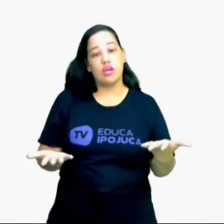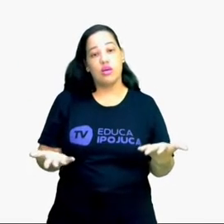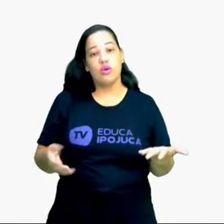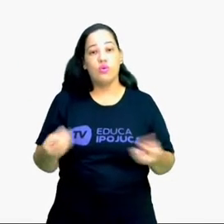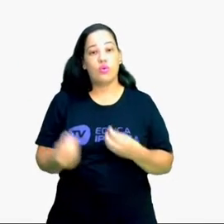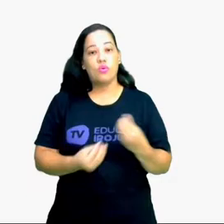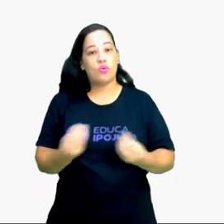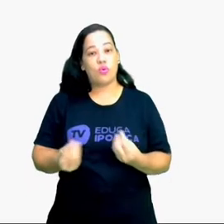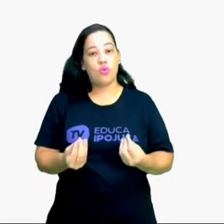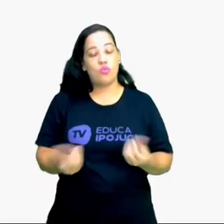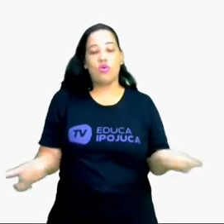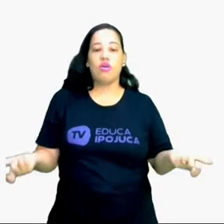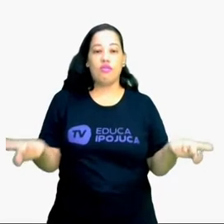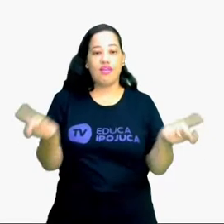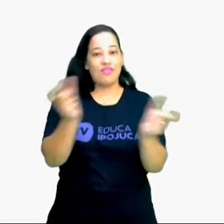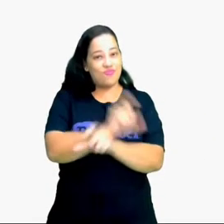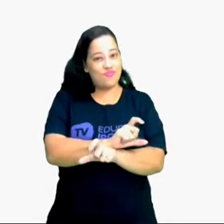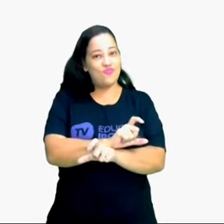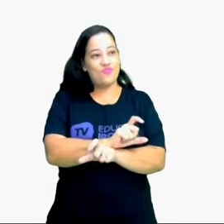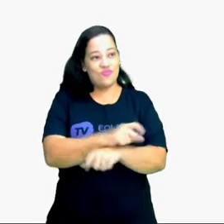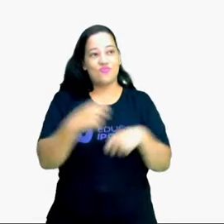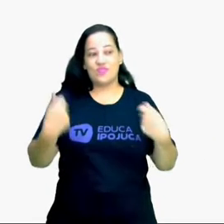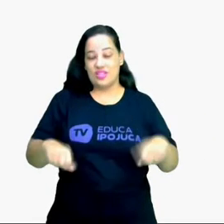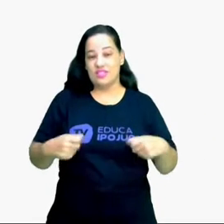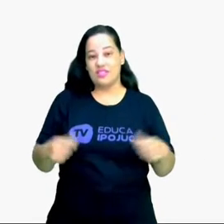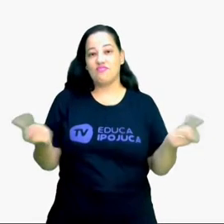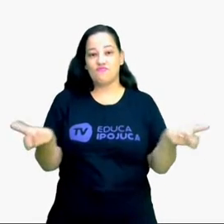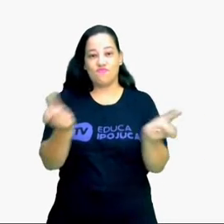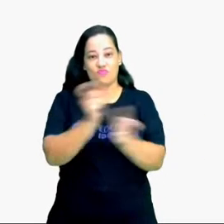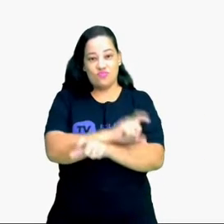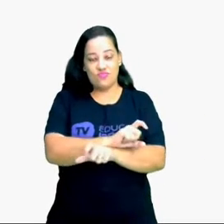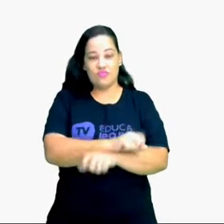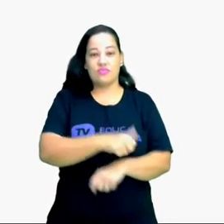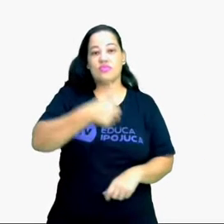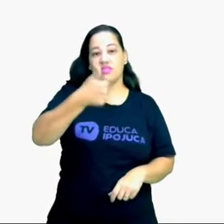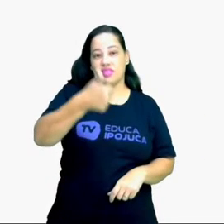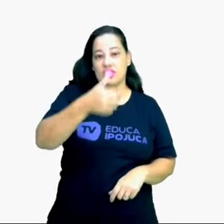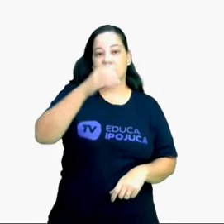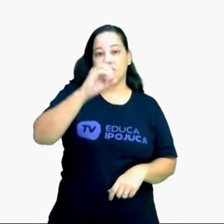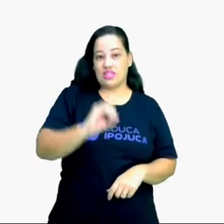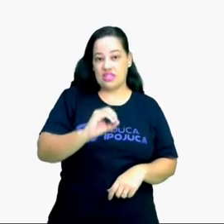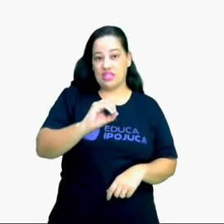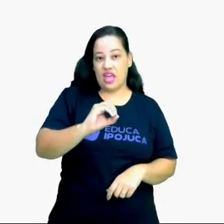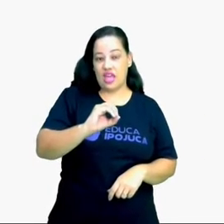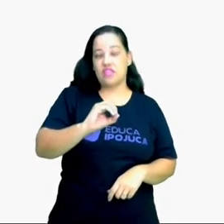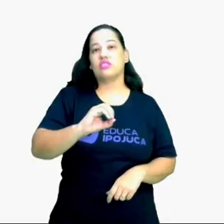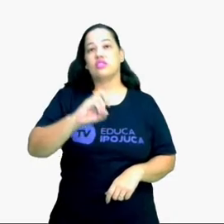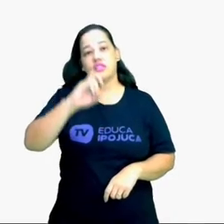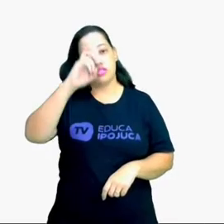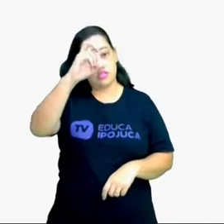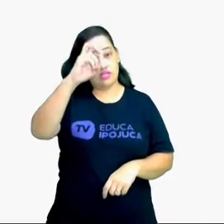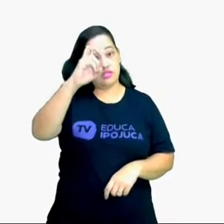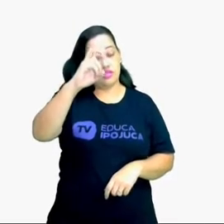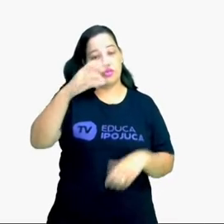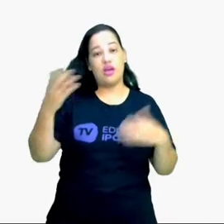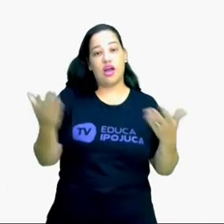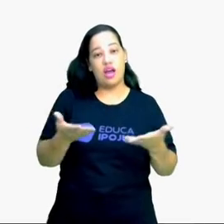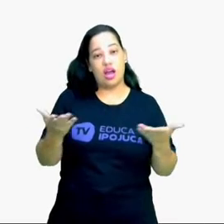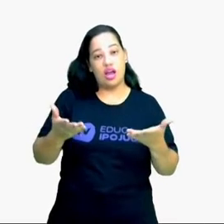vou inverter a fração, o inverso. 10 sobre 5 e o expoente agora